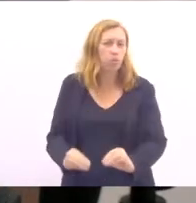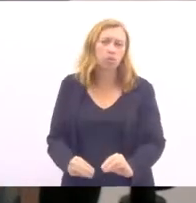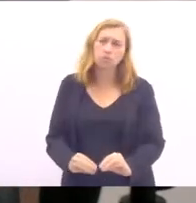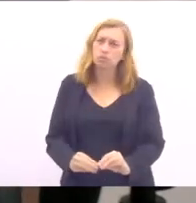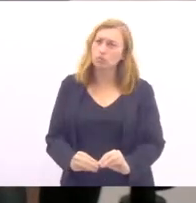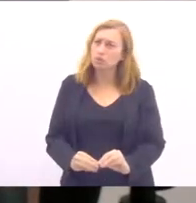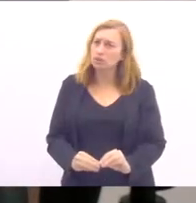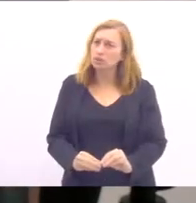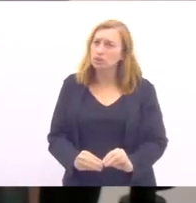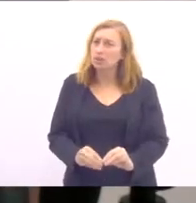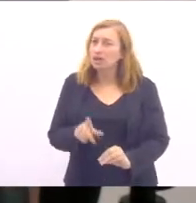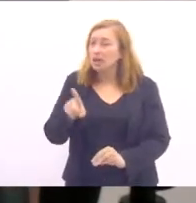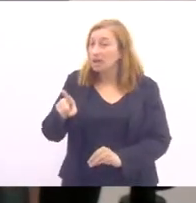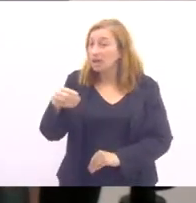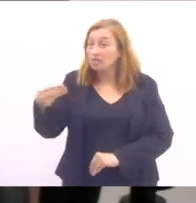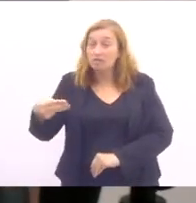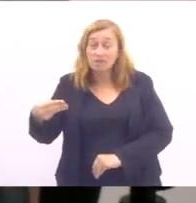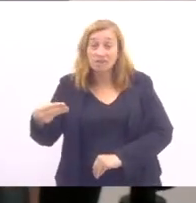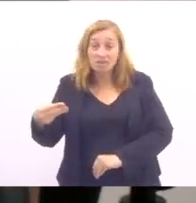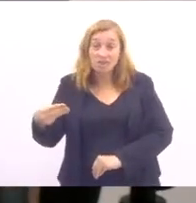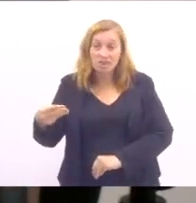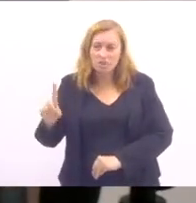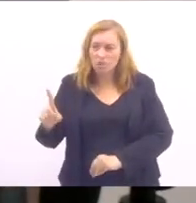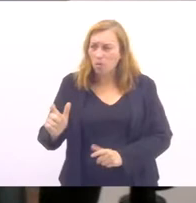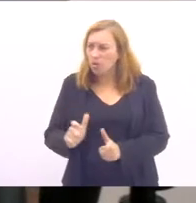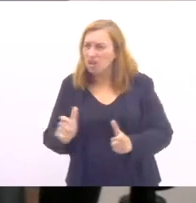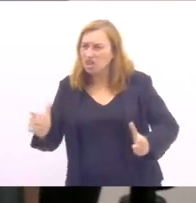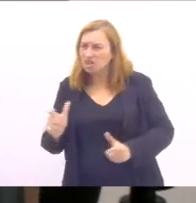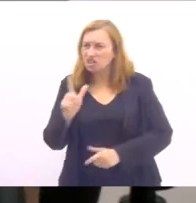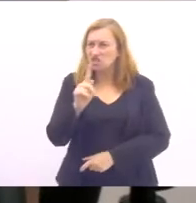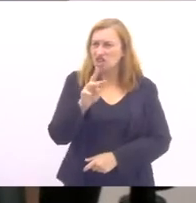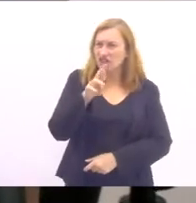impugnar, porque ele é um terceiro, ele não é nem grande gerador,